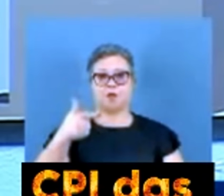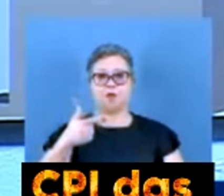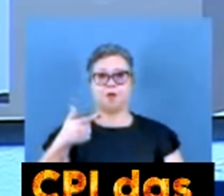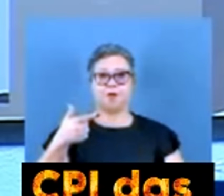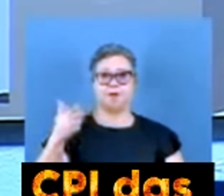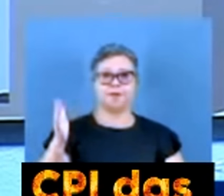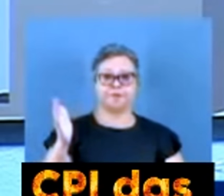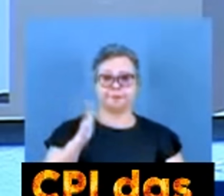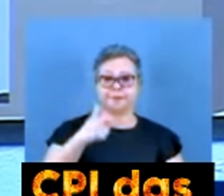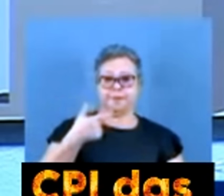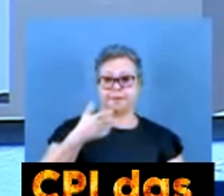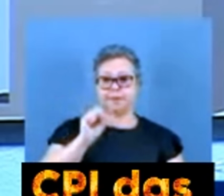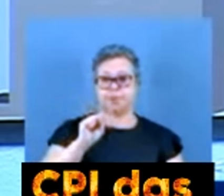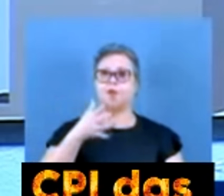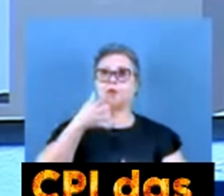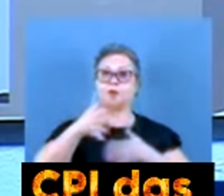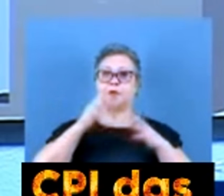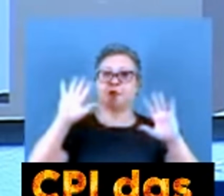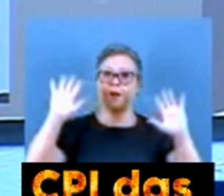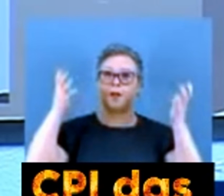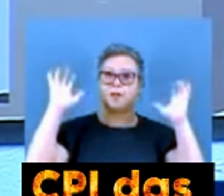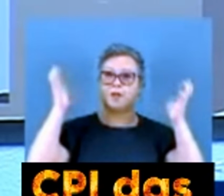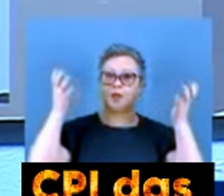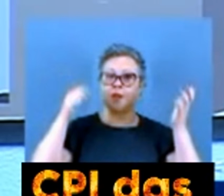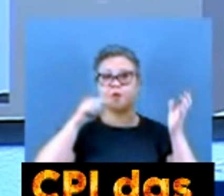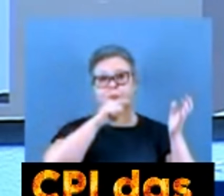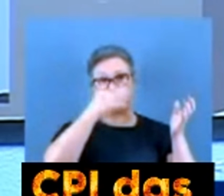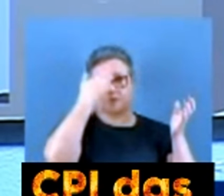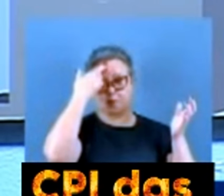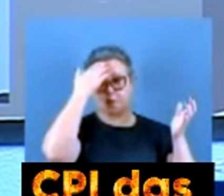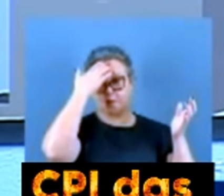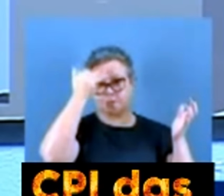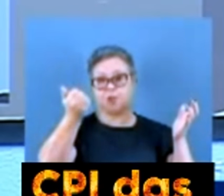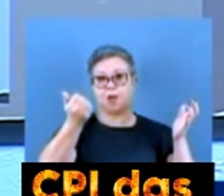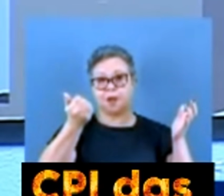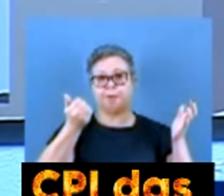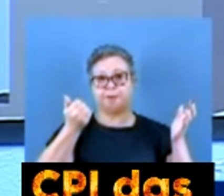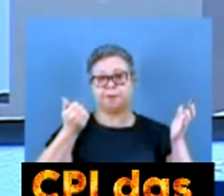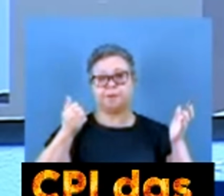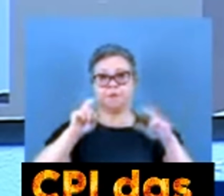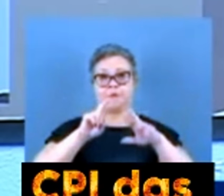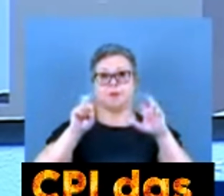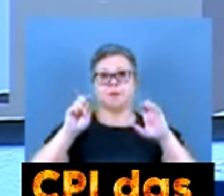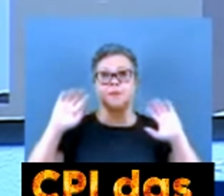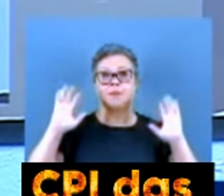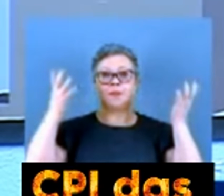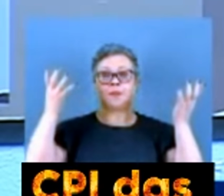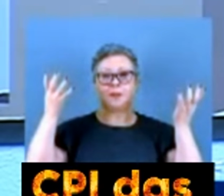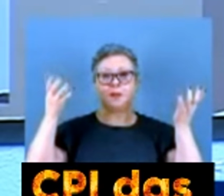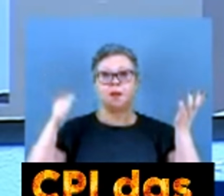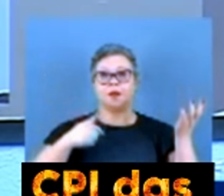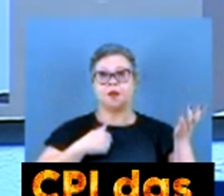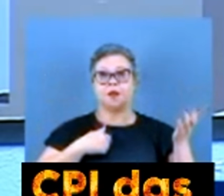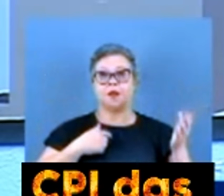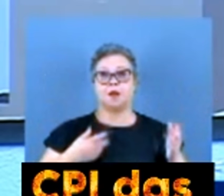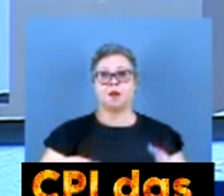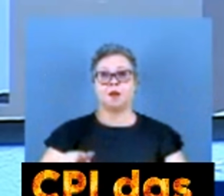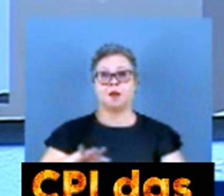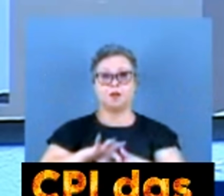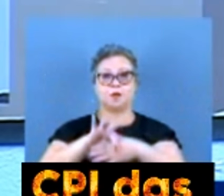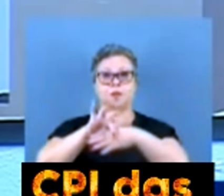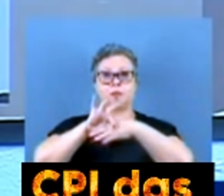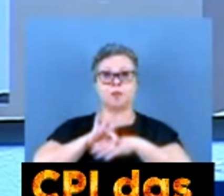fala da questão do clima, como Vossa Excelência muito bem o colocou? E eu sou chefe